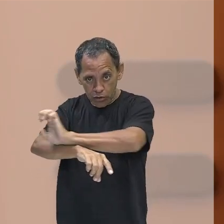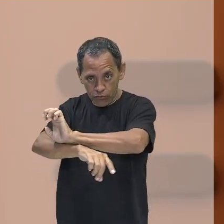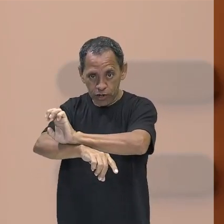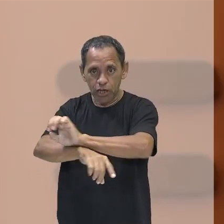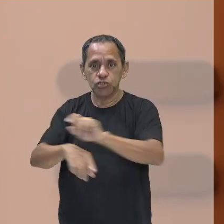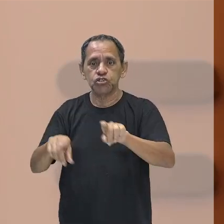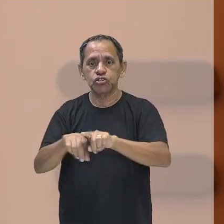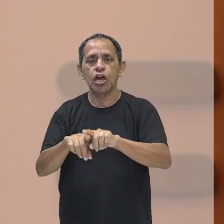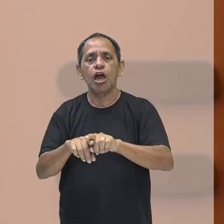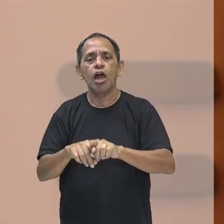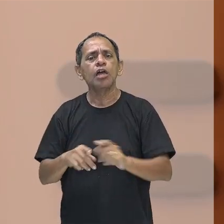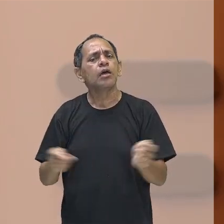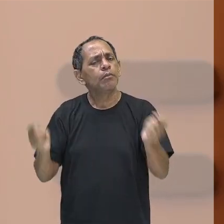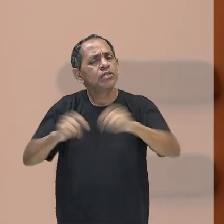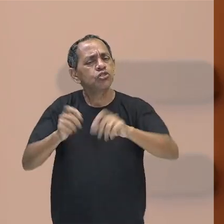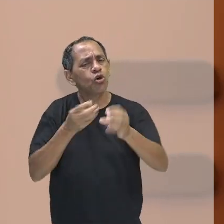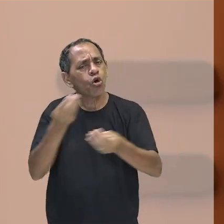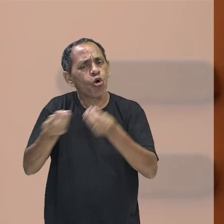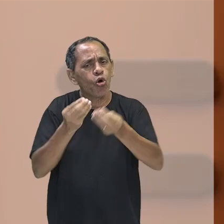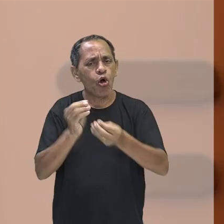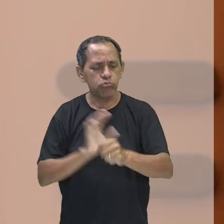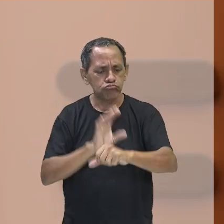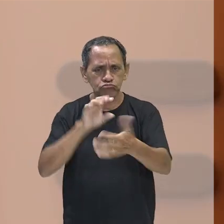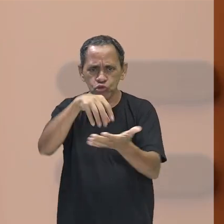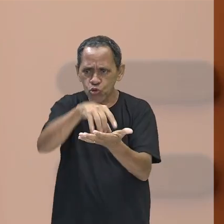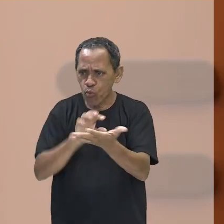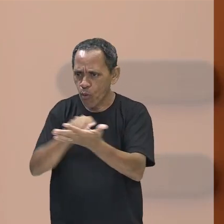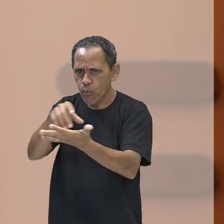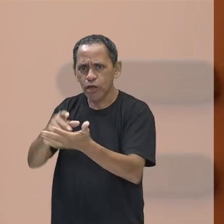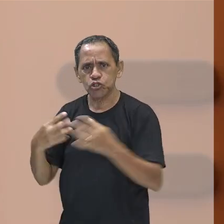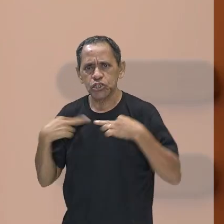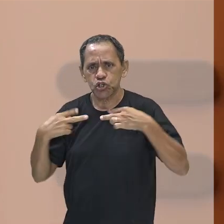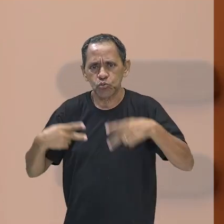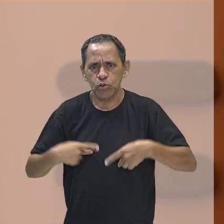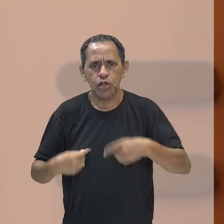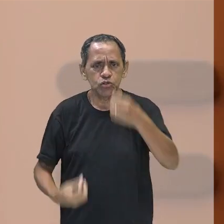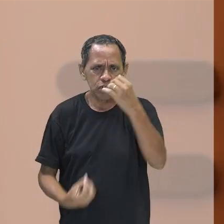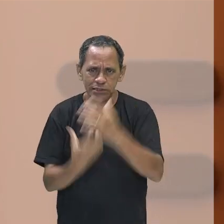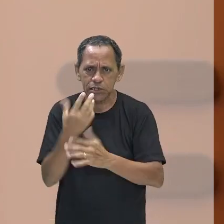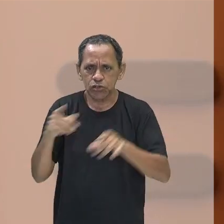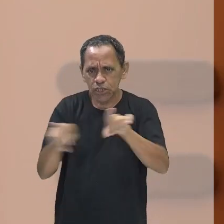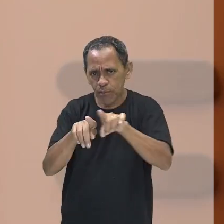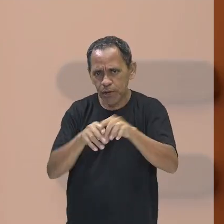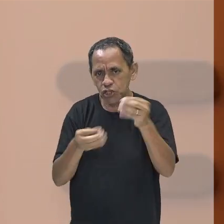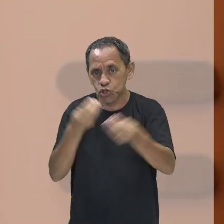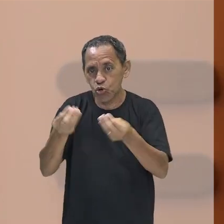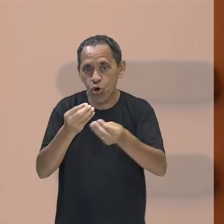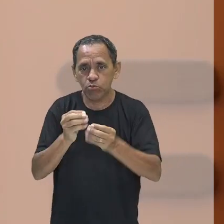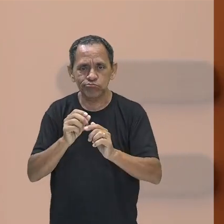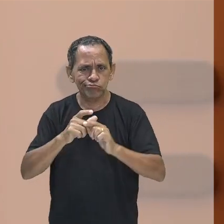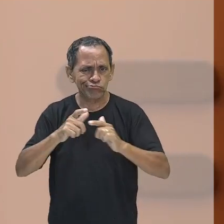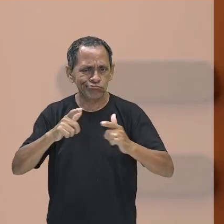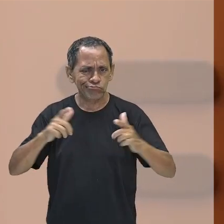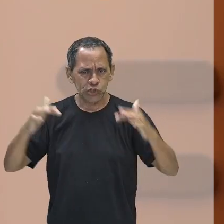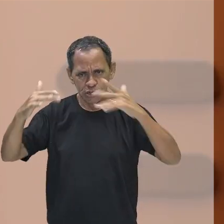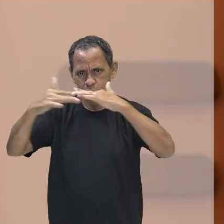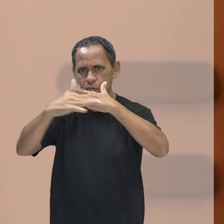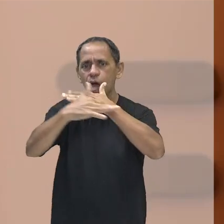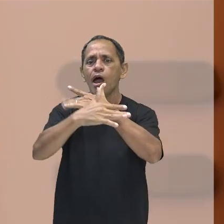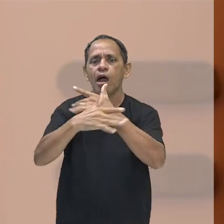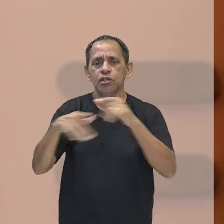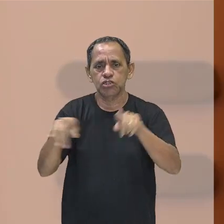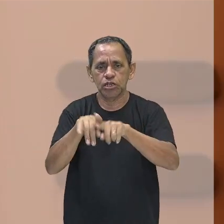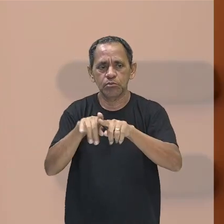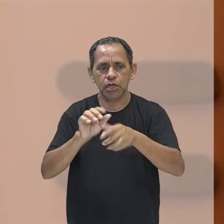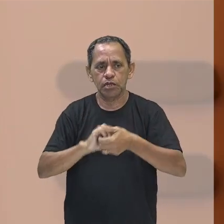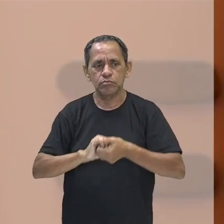sedentarização dos agrupamentos humanos e, consequentemente, também o surgimento ali de grandes civilizações, agrupamentos humanos,